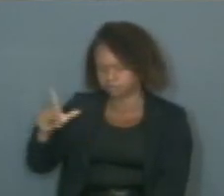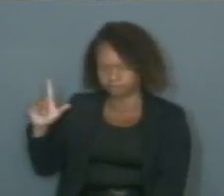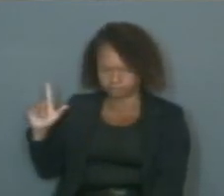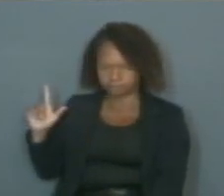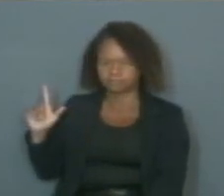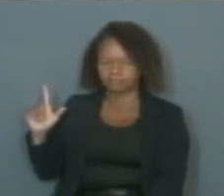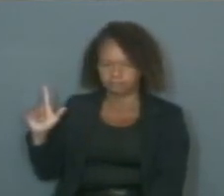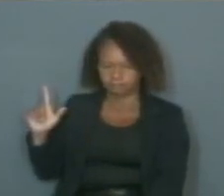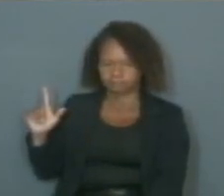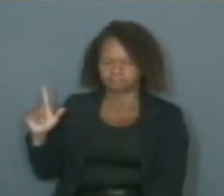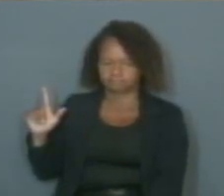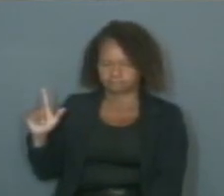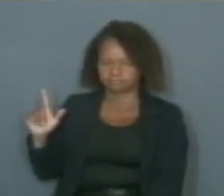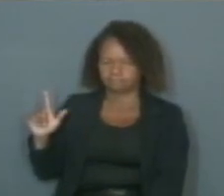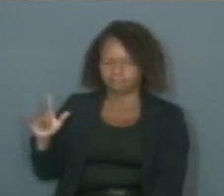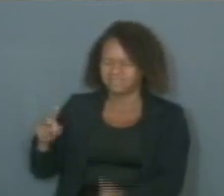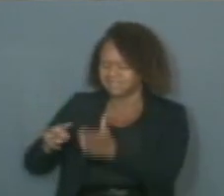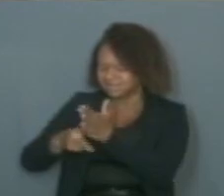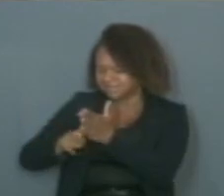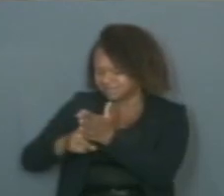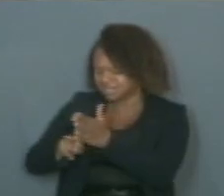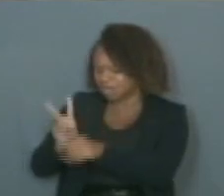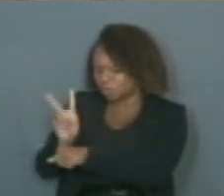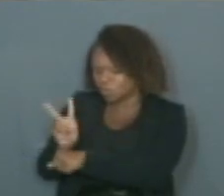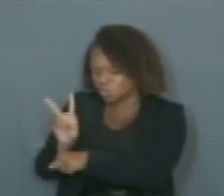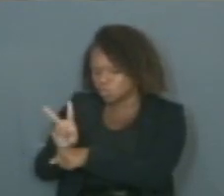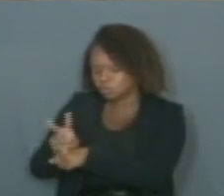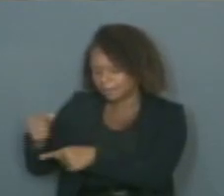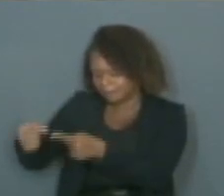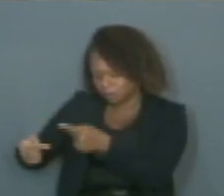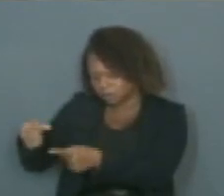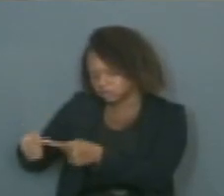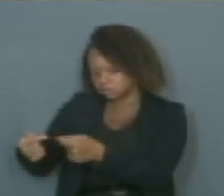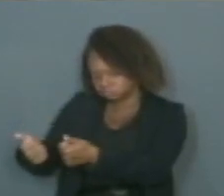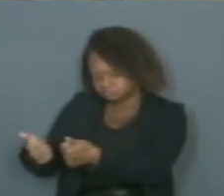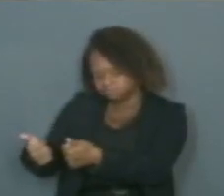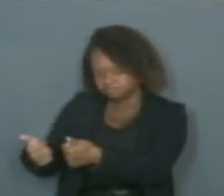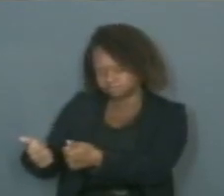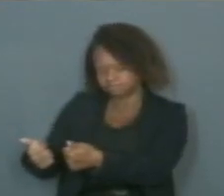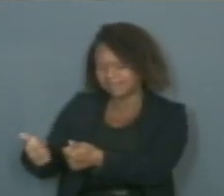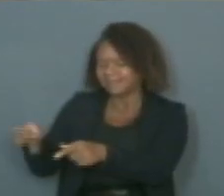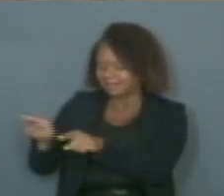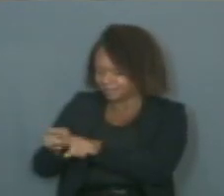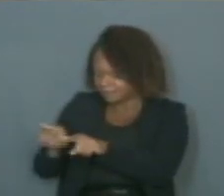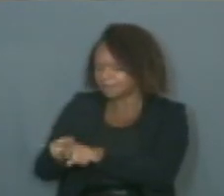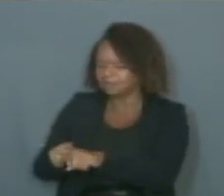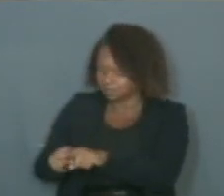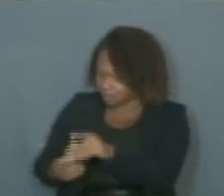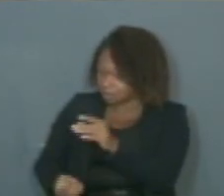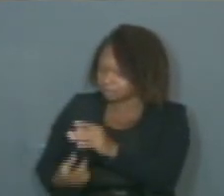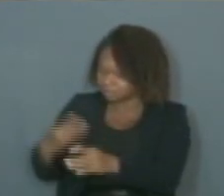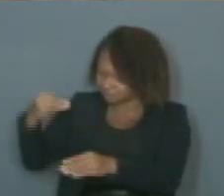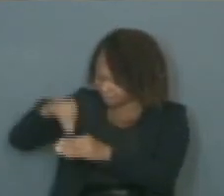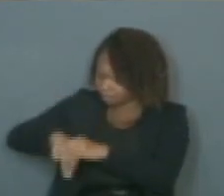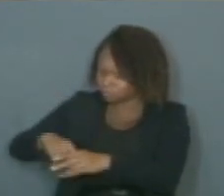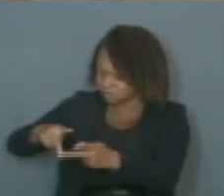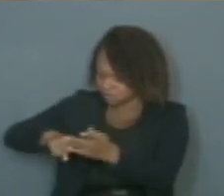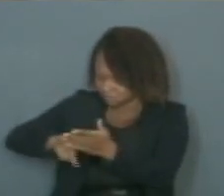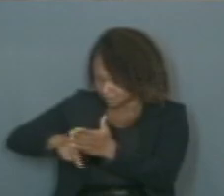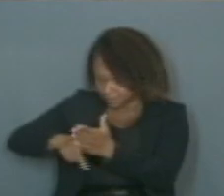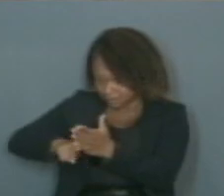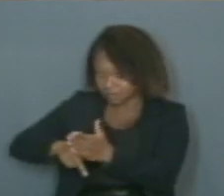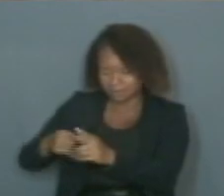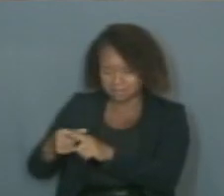aqui, o sindicato cuida da parte política. E tem que existir a política dentro do